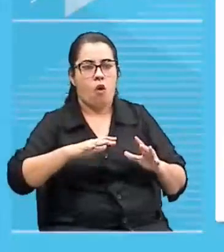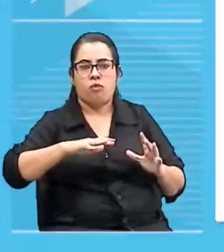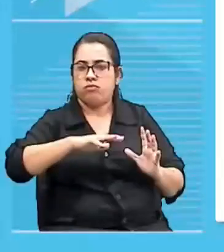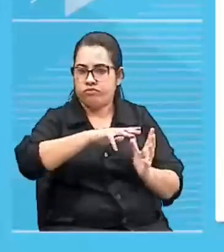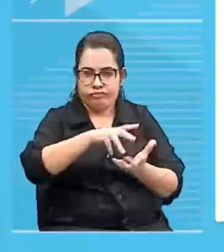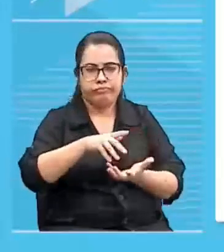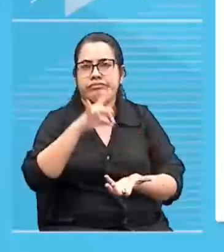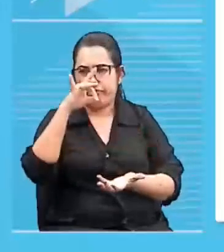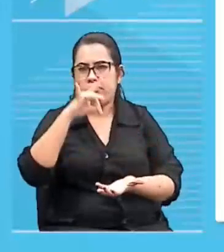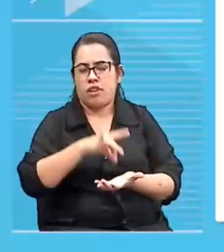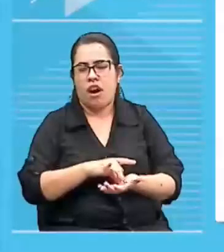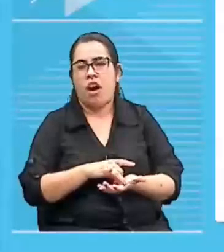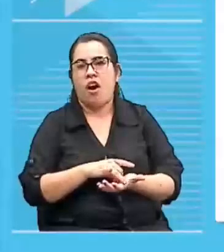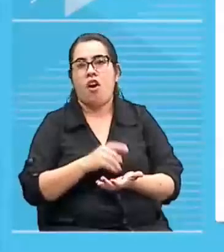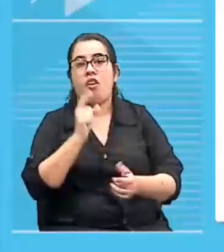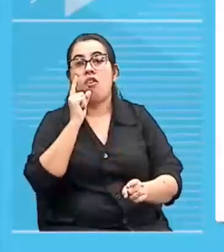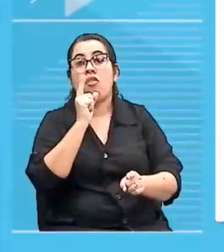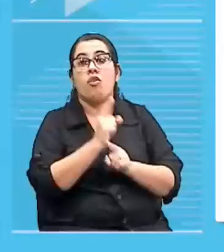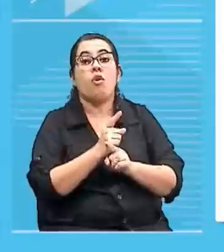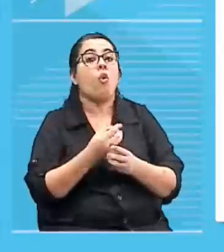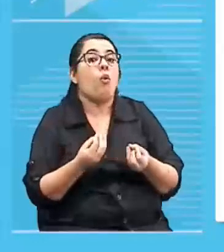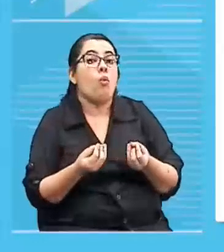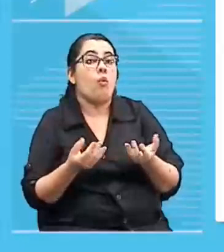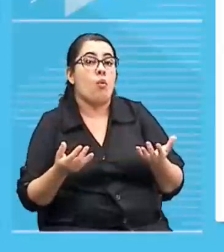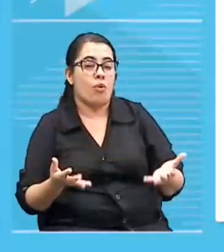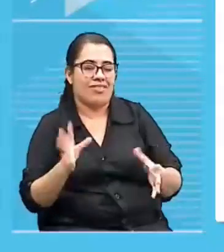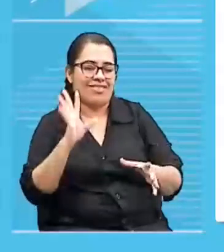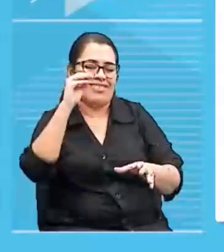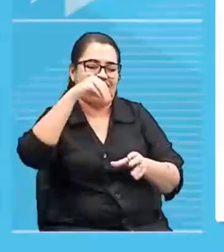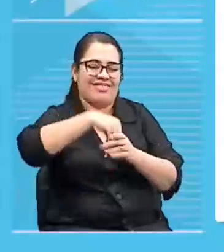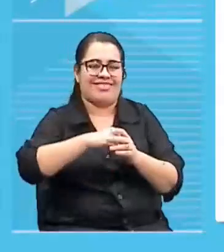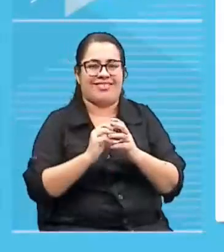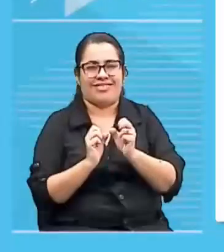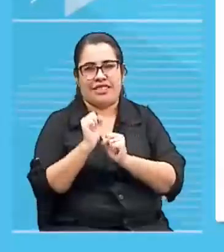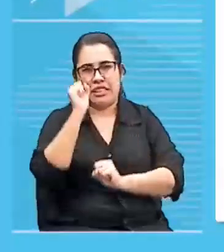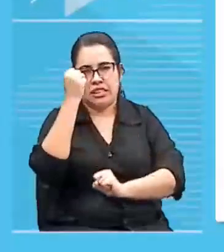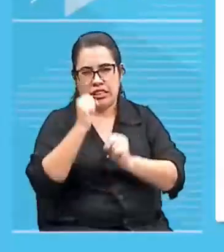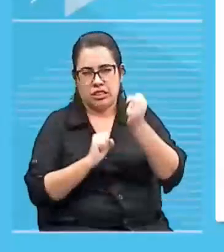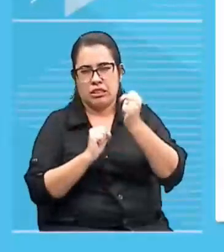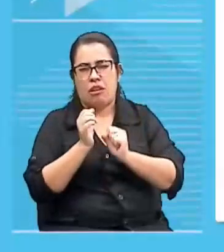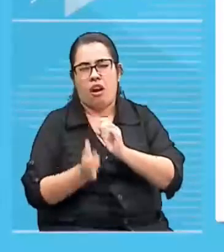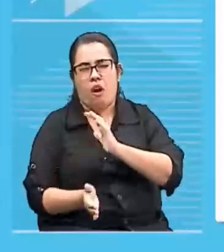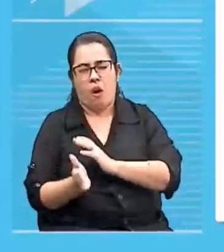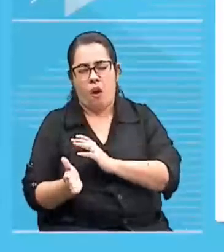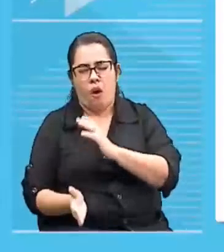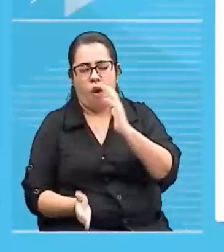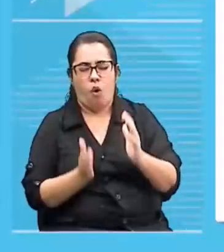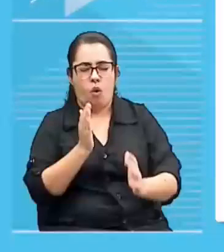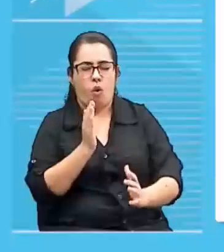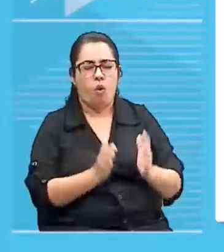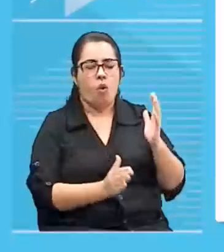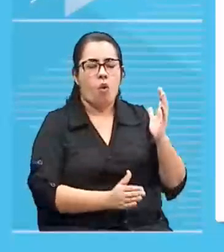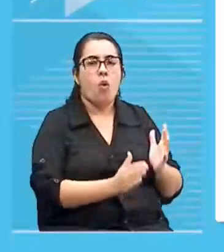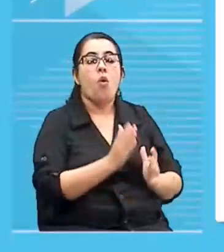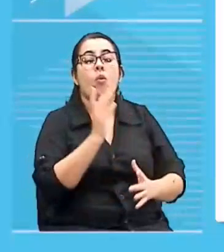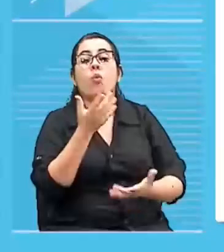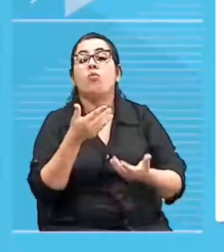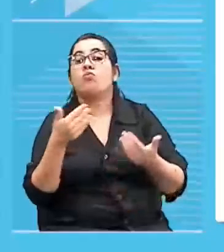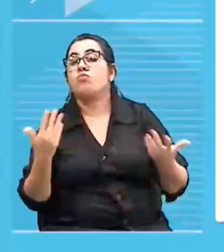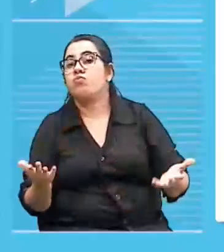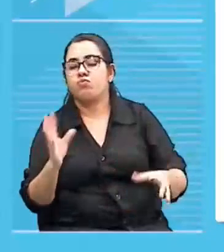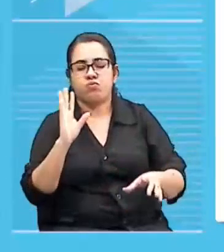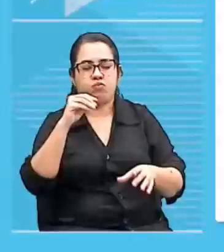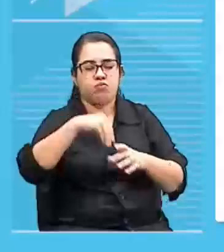real, ela está muito presente nas indústrias. Então, a robótica industrial, ela é uma robótica que ela